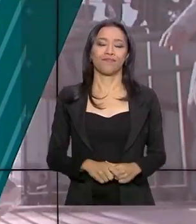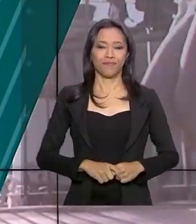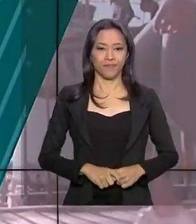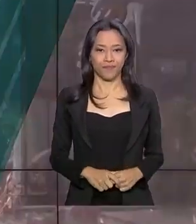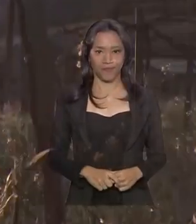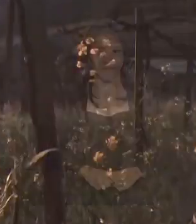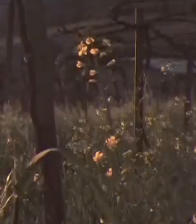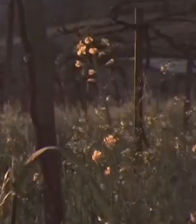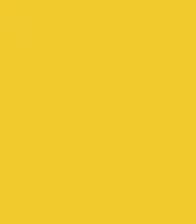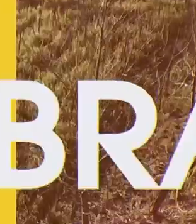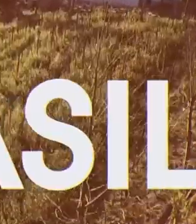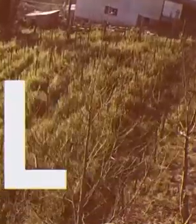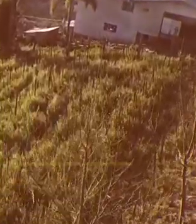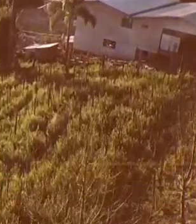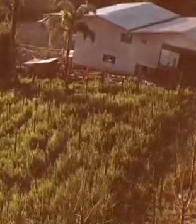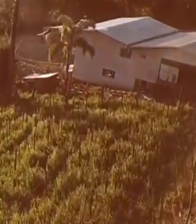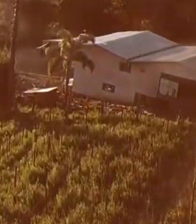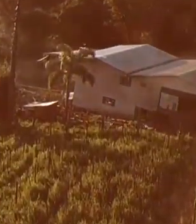ar